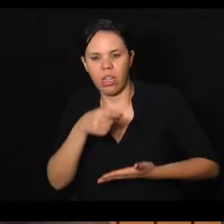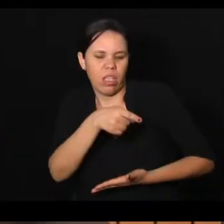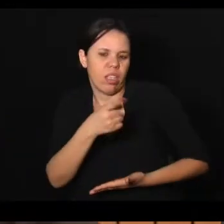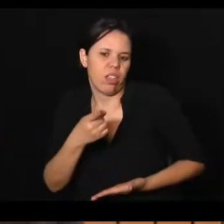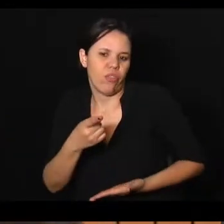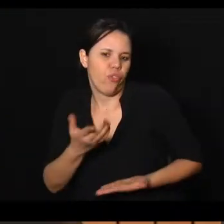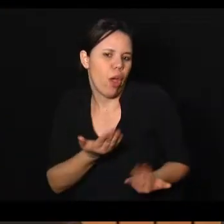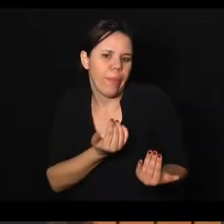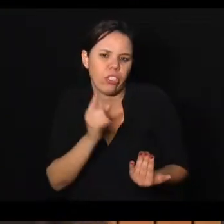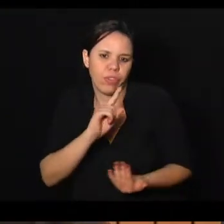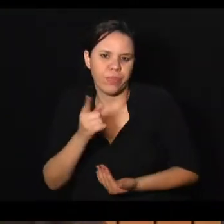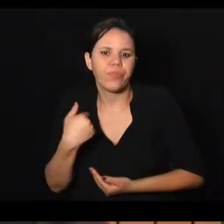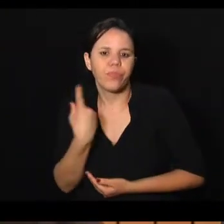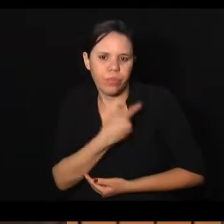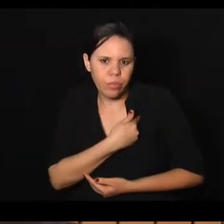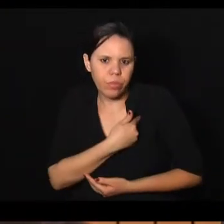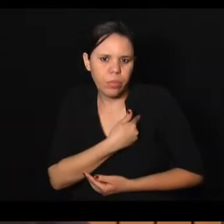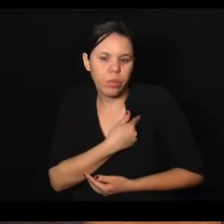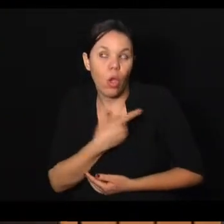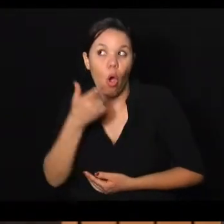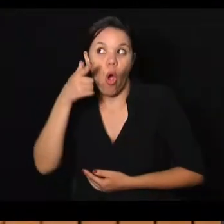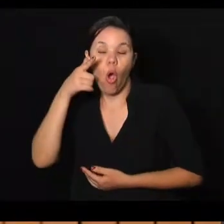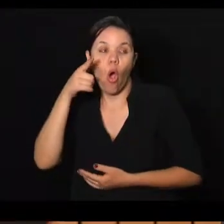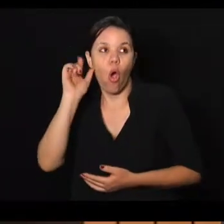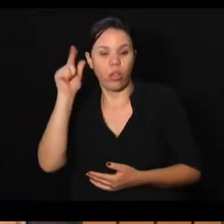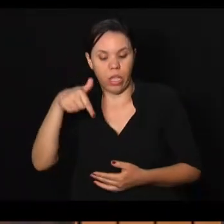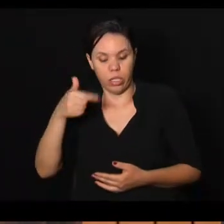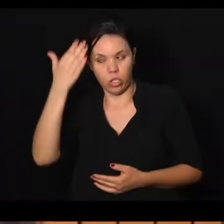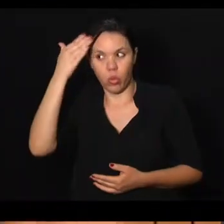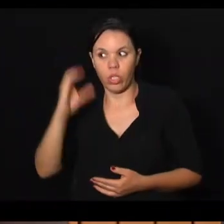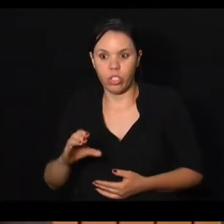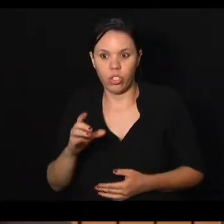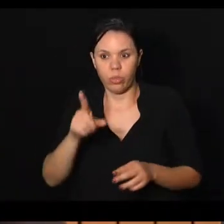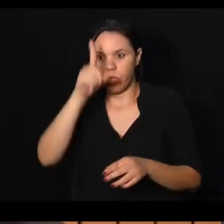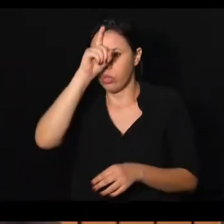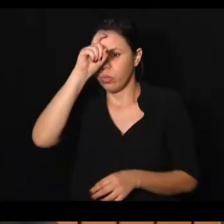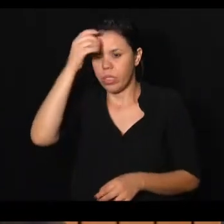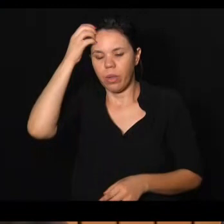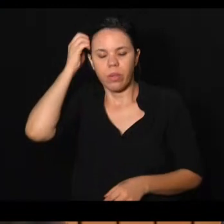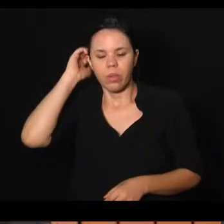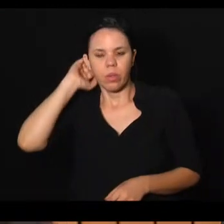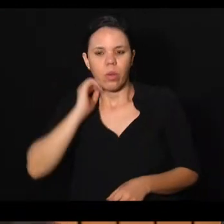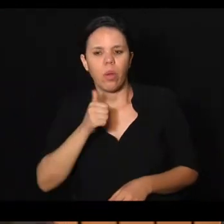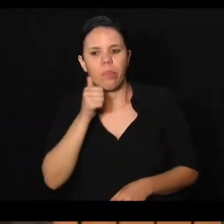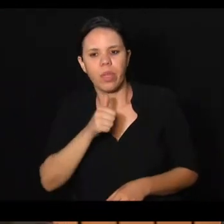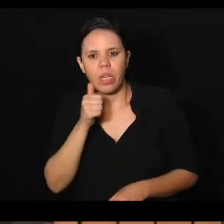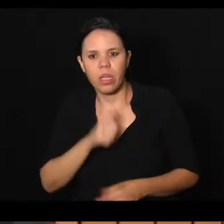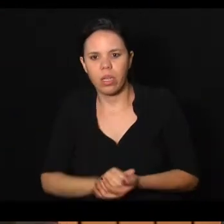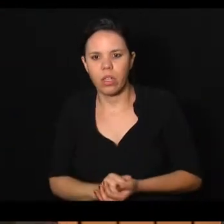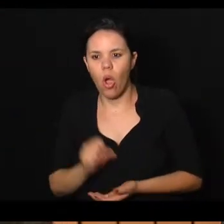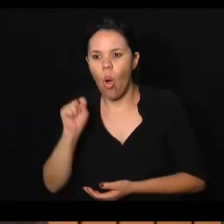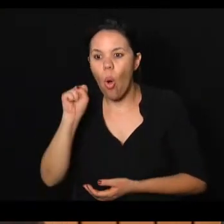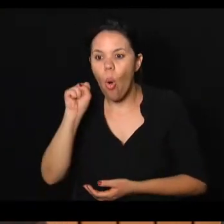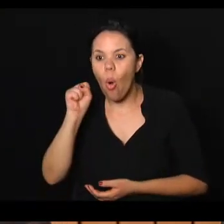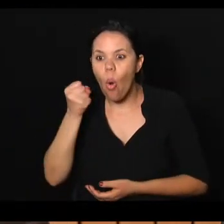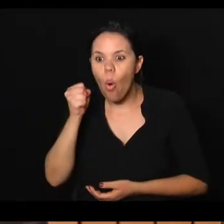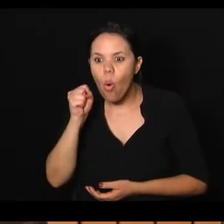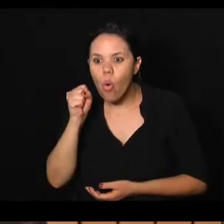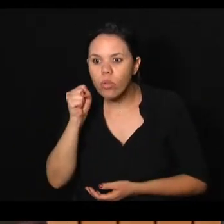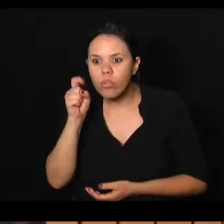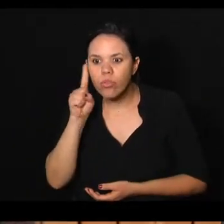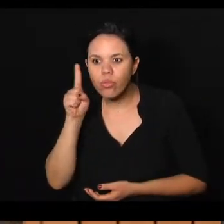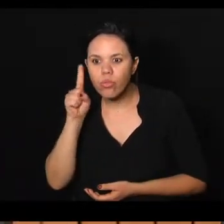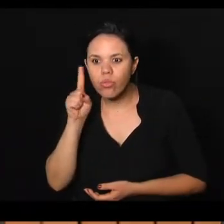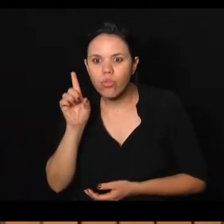mais jovem. Nós internamos ontem aqui em Curitiba, no hospital, uma menina de apenas 8 dias.